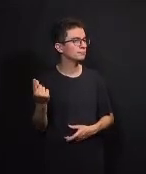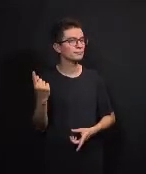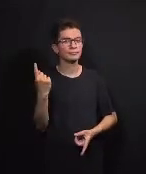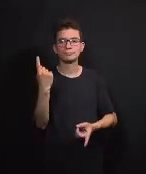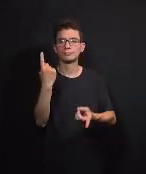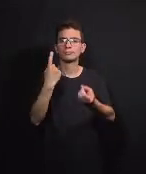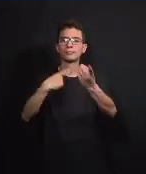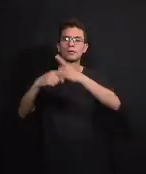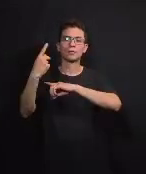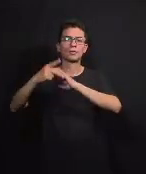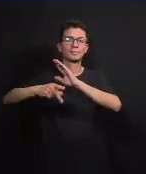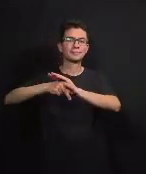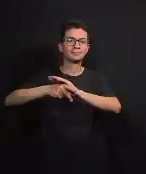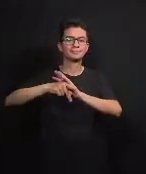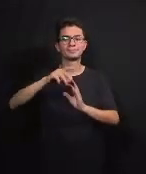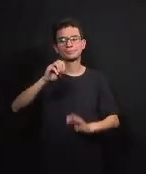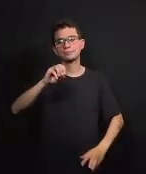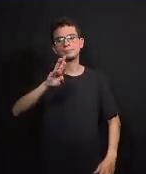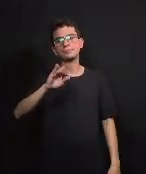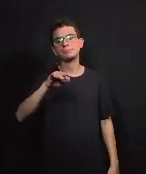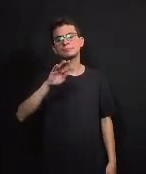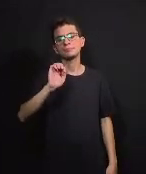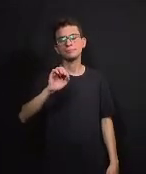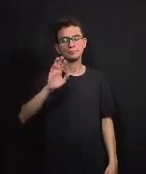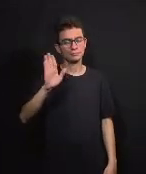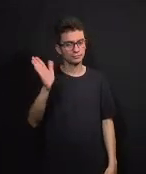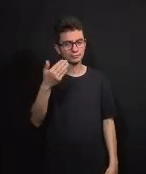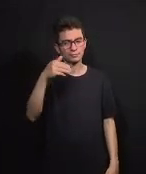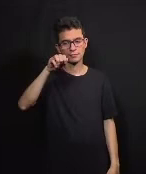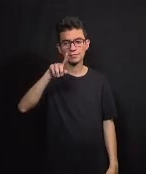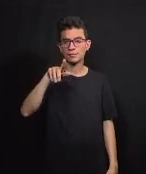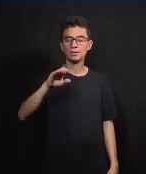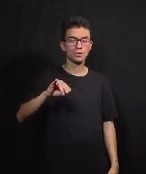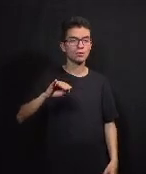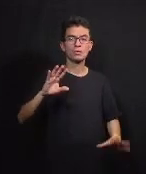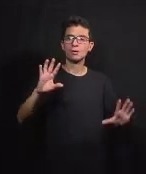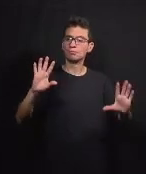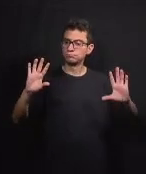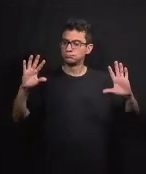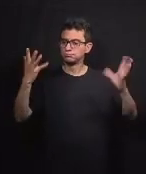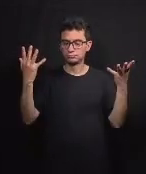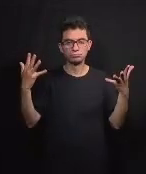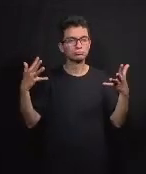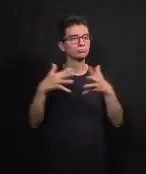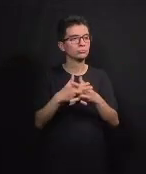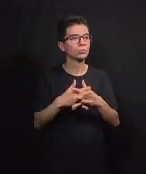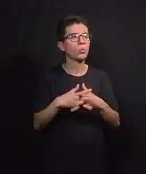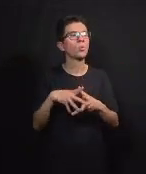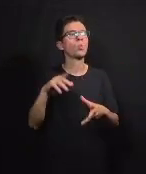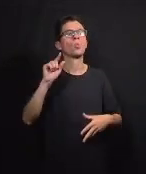Revolução no Oriente Médio, que explodiu